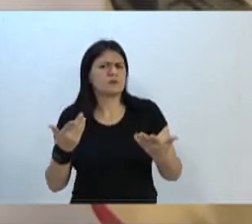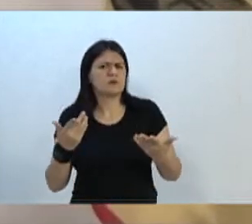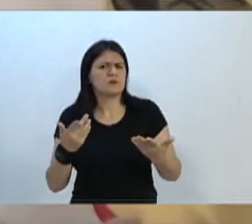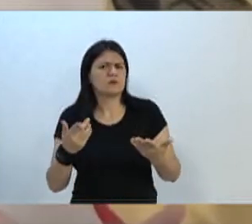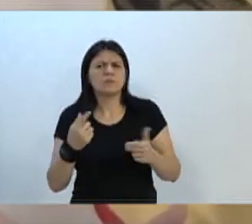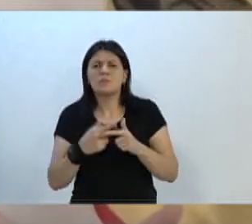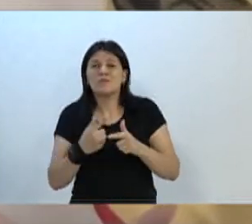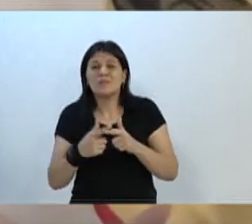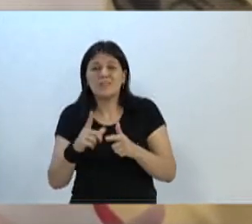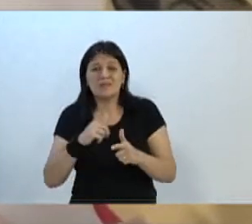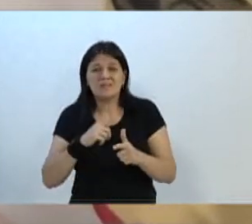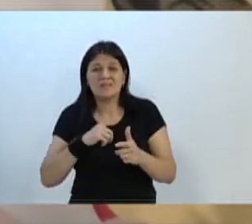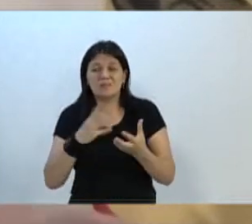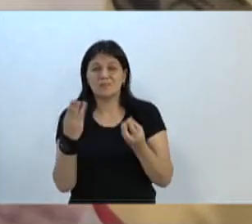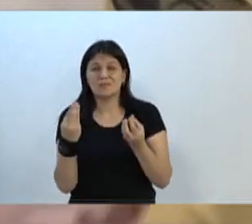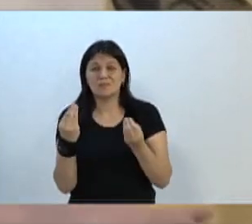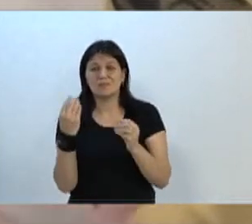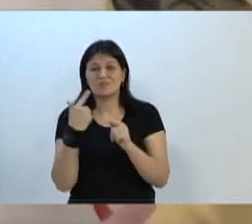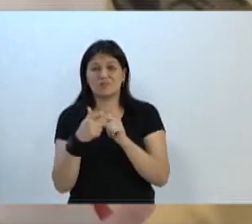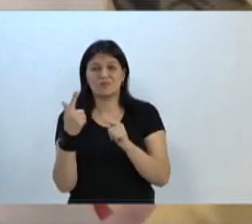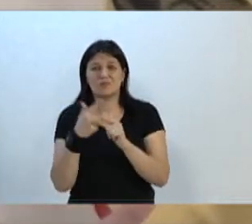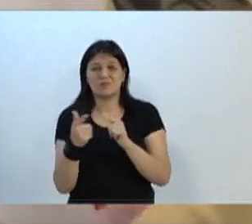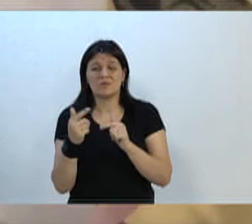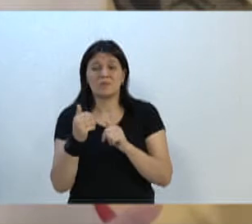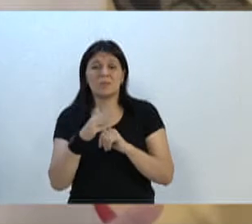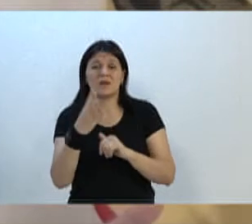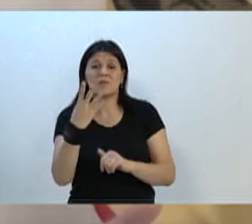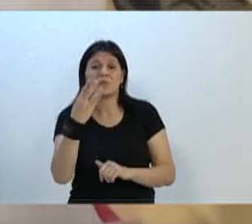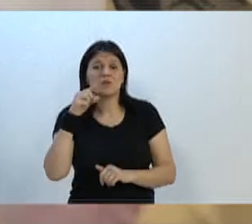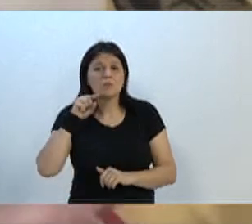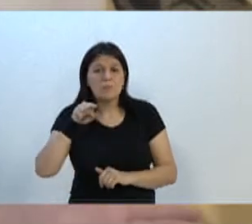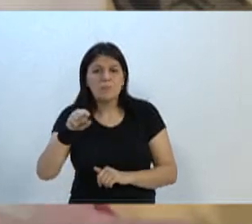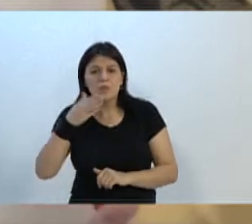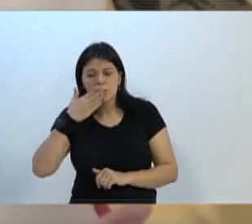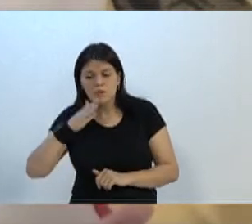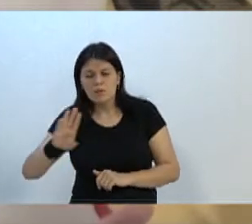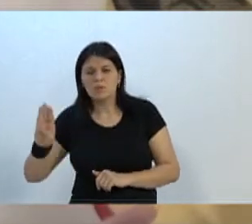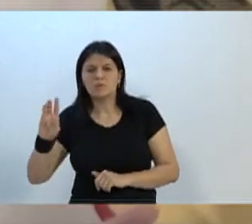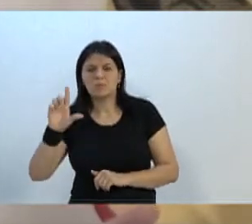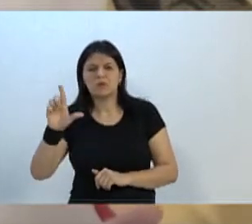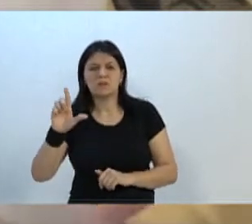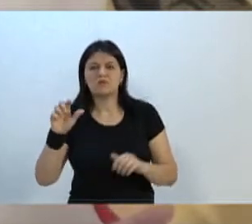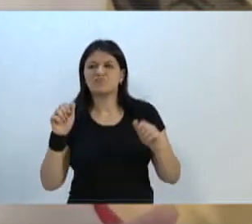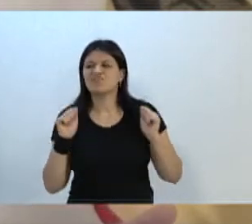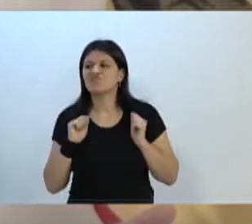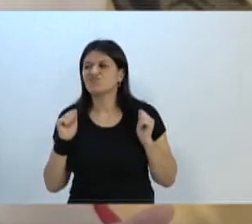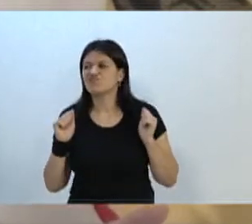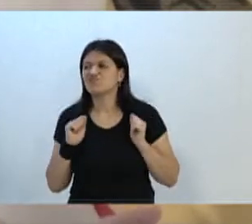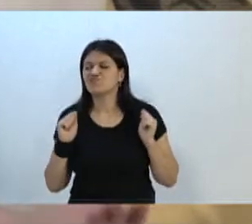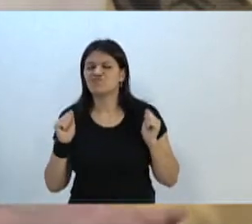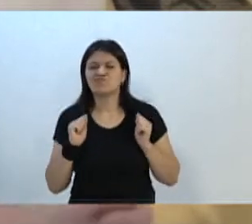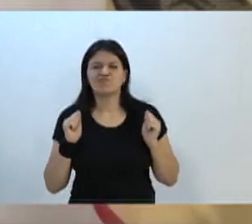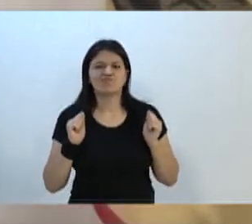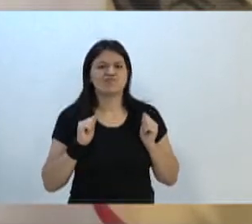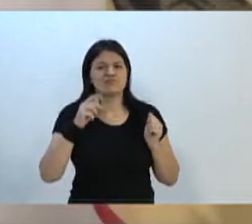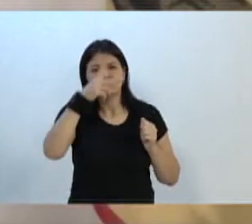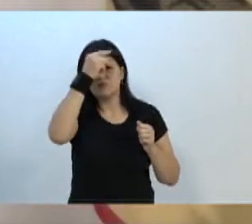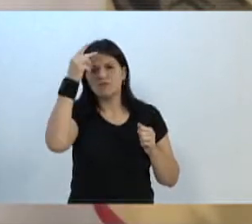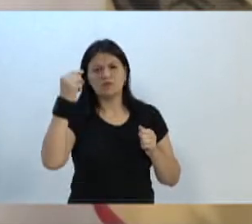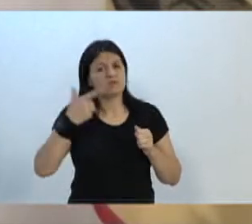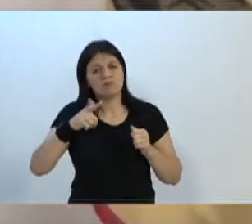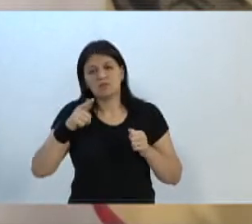por exemplo as mais de 4 mil crianças de Blumenau que ficam a ver navios esperando que a prefeitura disponibiliza vaga de